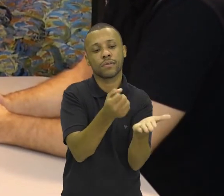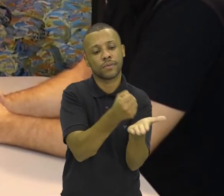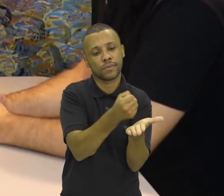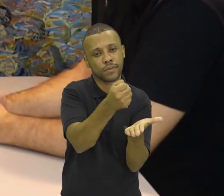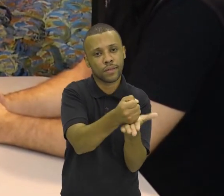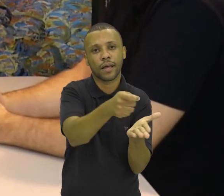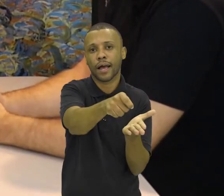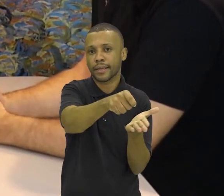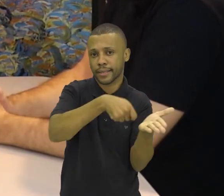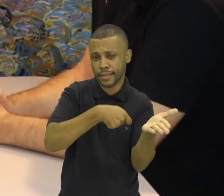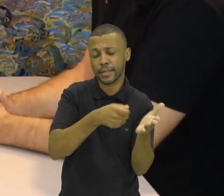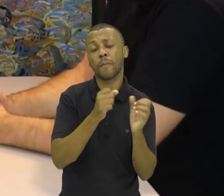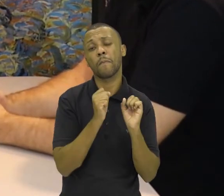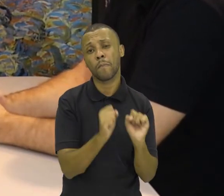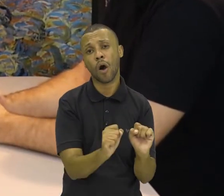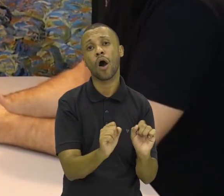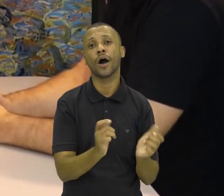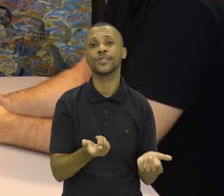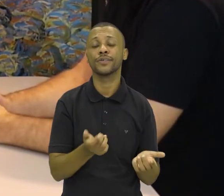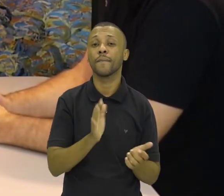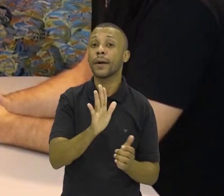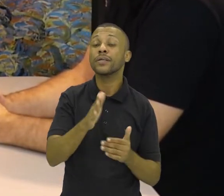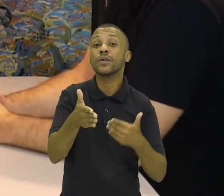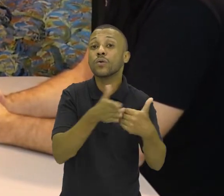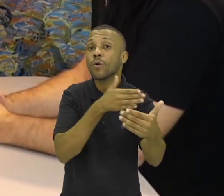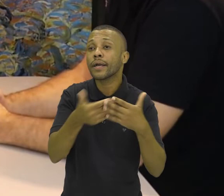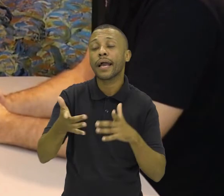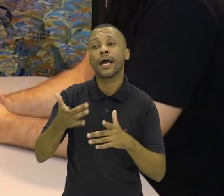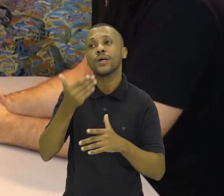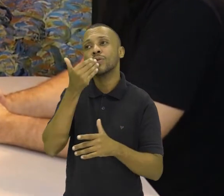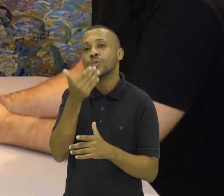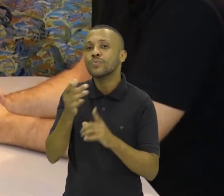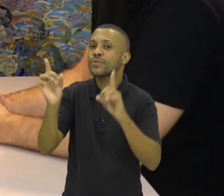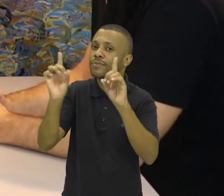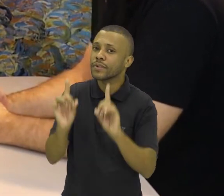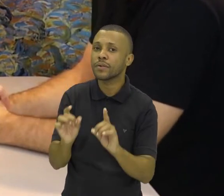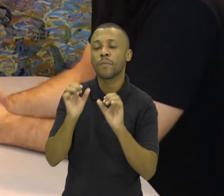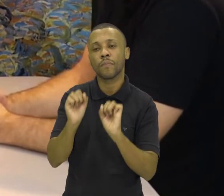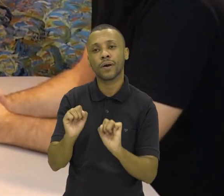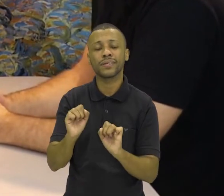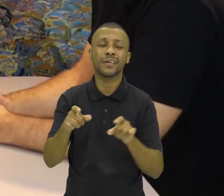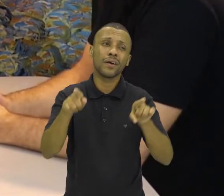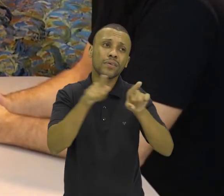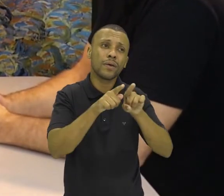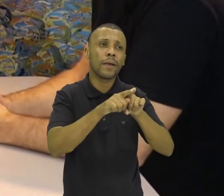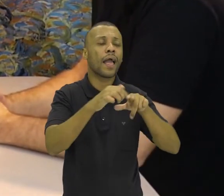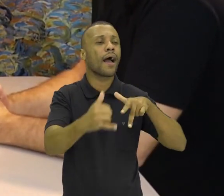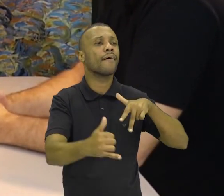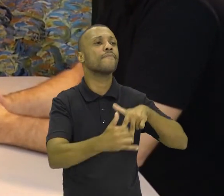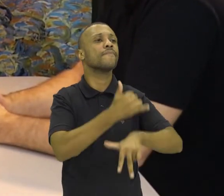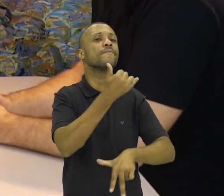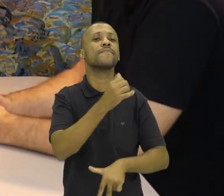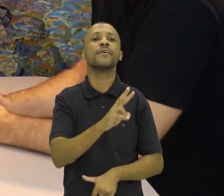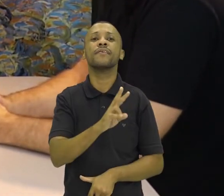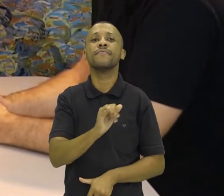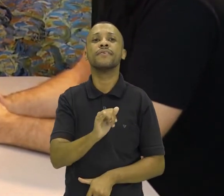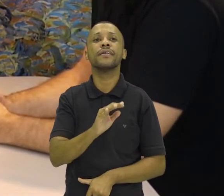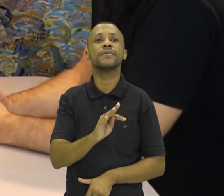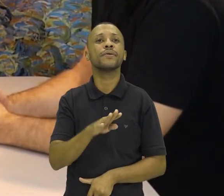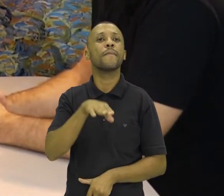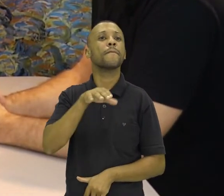cadeira, qualquer coisa que exija algum tipo de adaptação no local, é bem difícil. O Bruno foi minha vítima também, porque eu